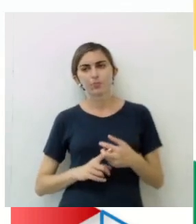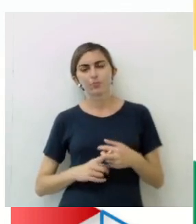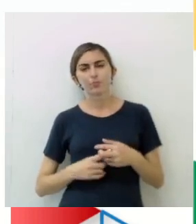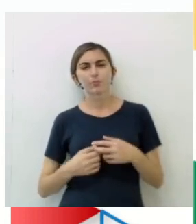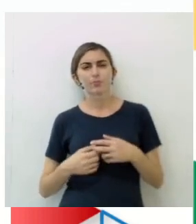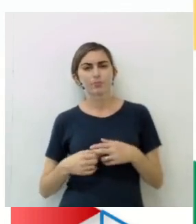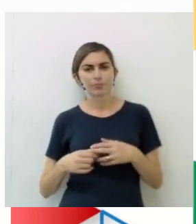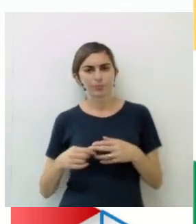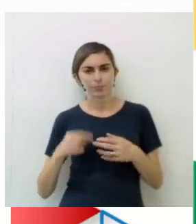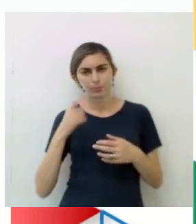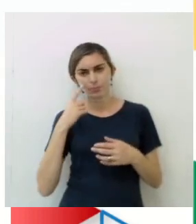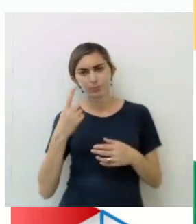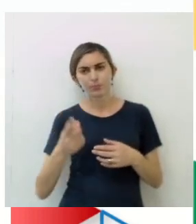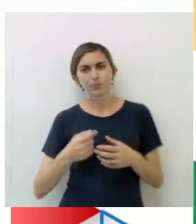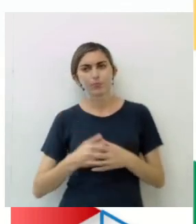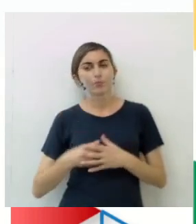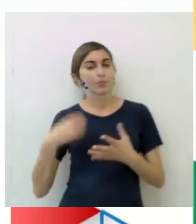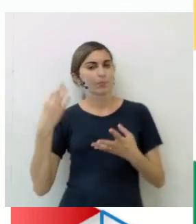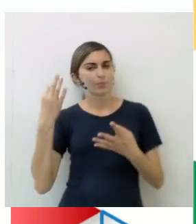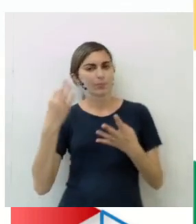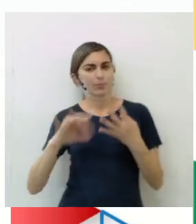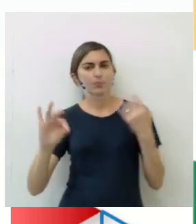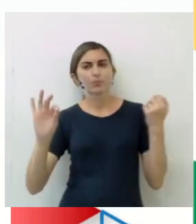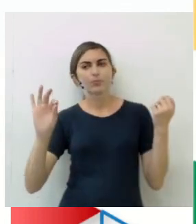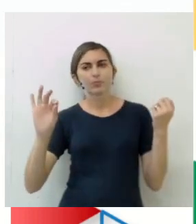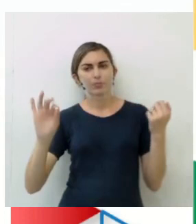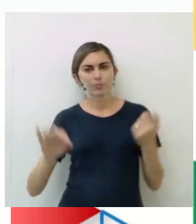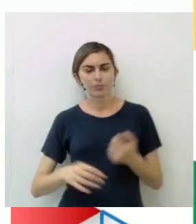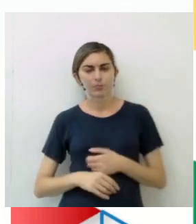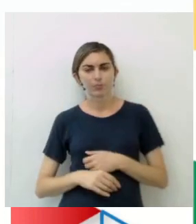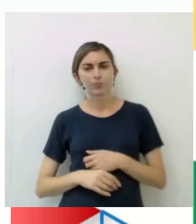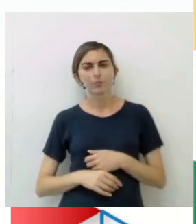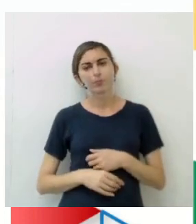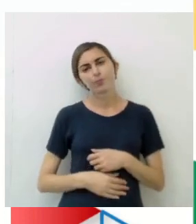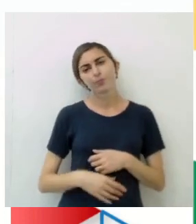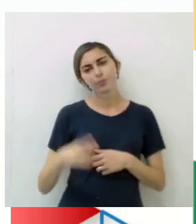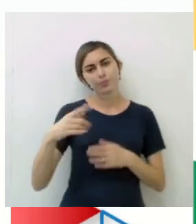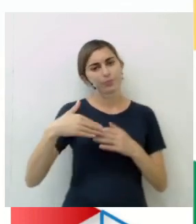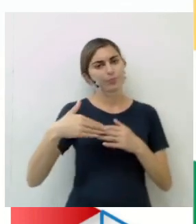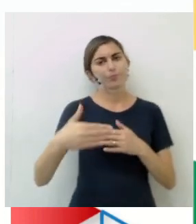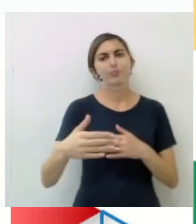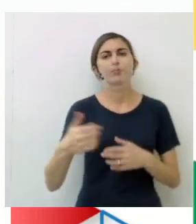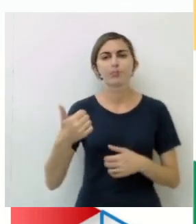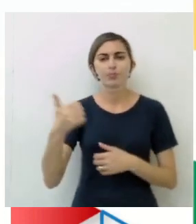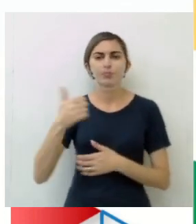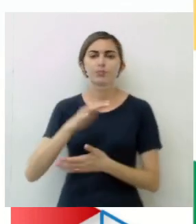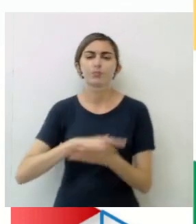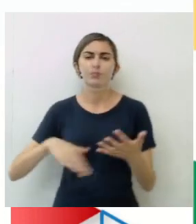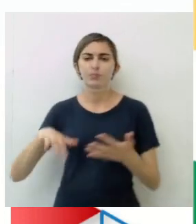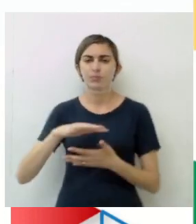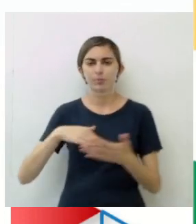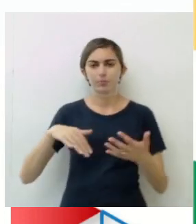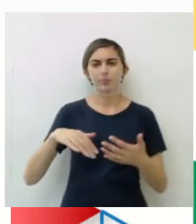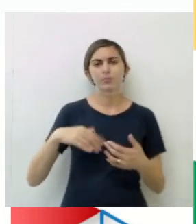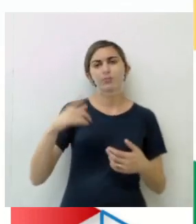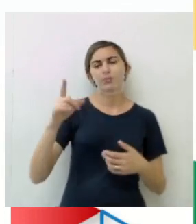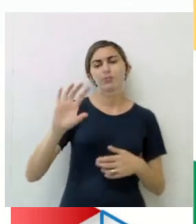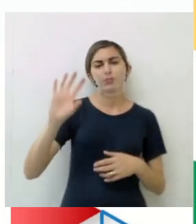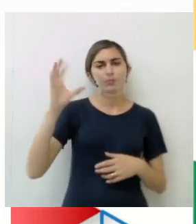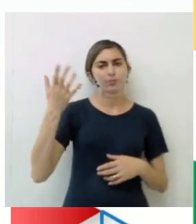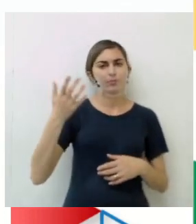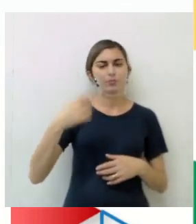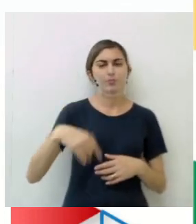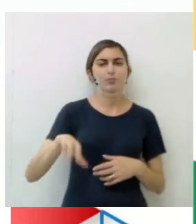aqui novamente. Mais uma pontuação relacionada ao meio rural. A partir da primeira Revolução Industrial, essa